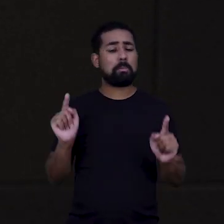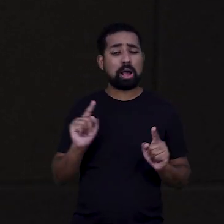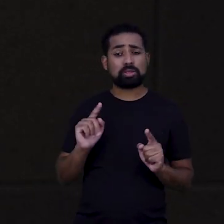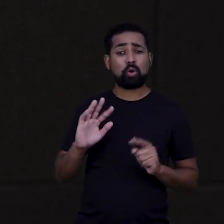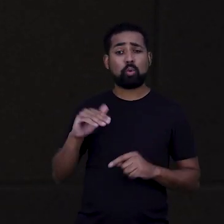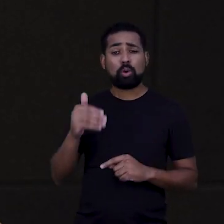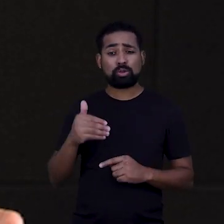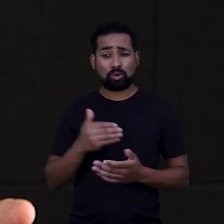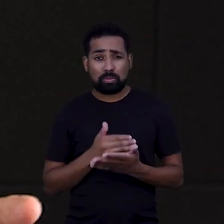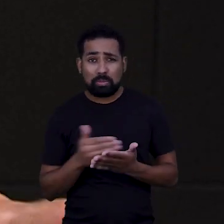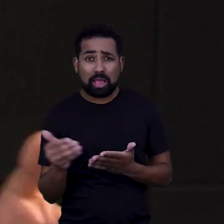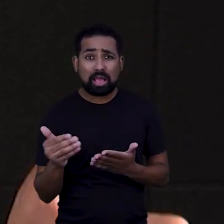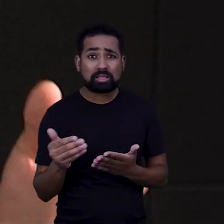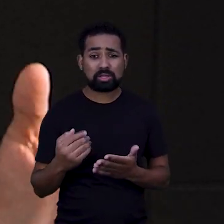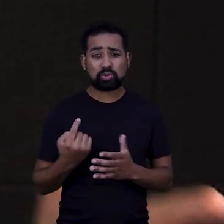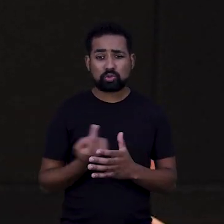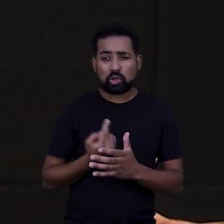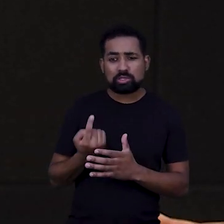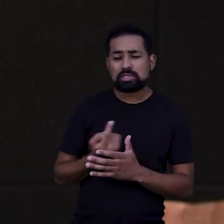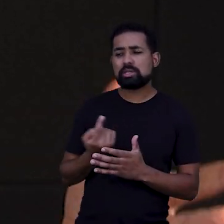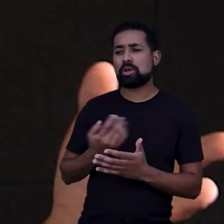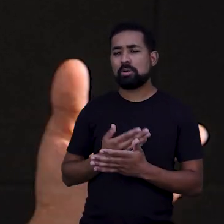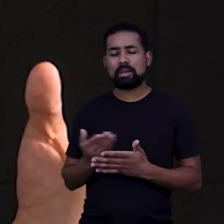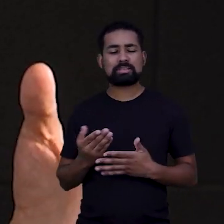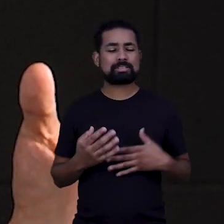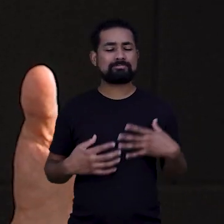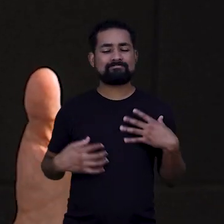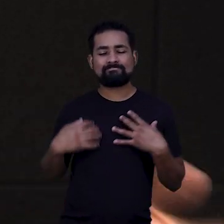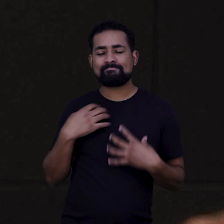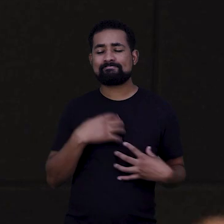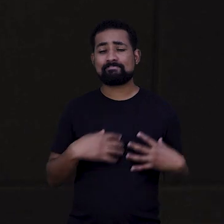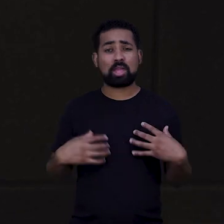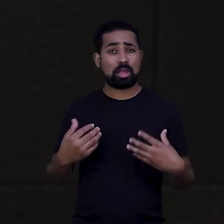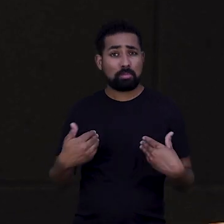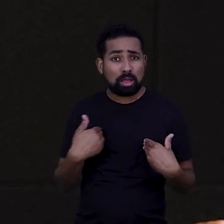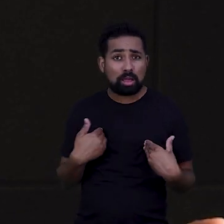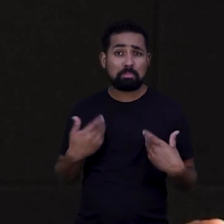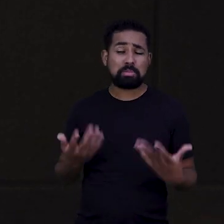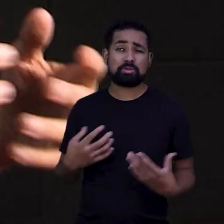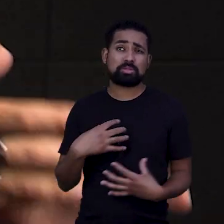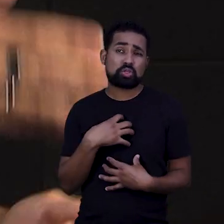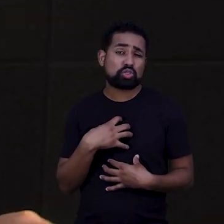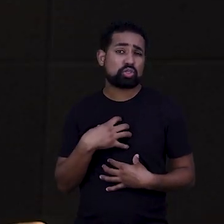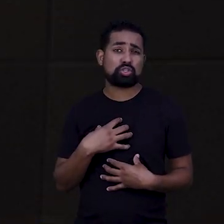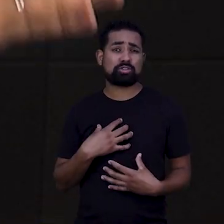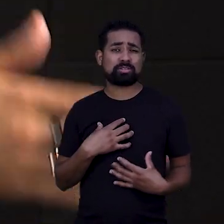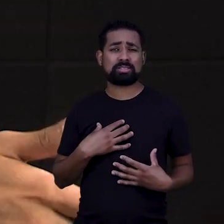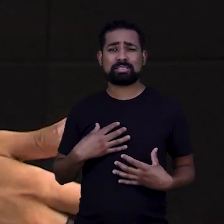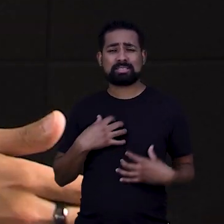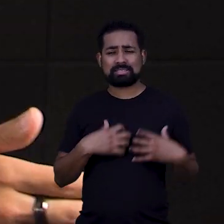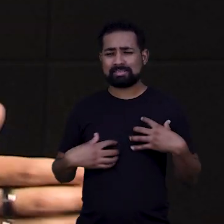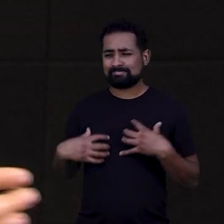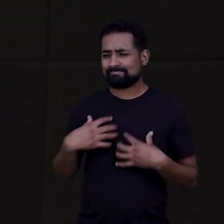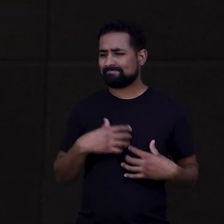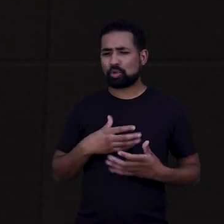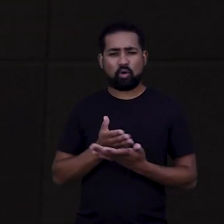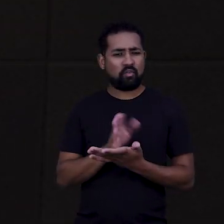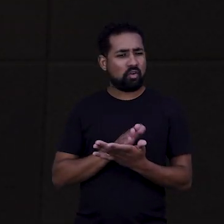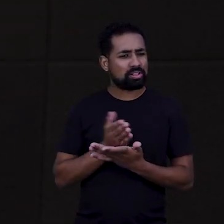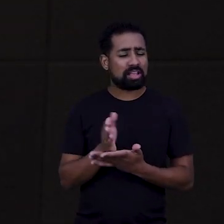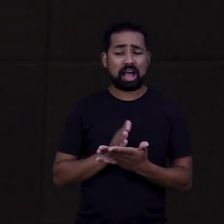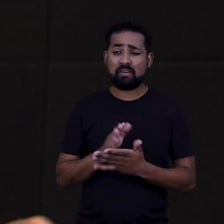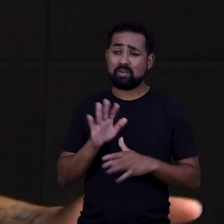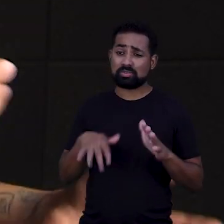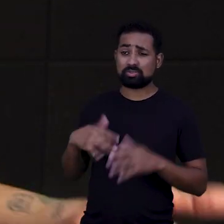ficando mais sozinho você começa a dar uns amassos mais quentes ã e para mim aquilo se tornava desconfortável pode ser o cara mais incrível posso achar